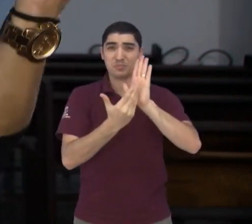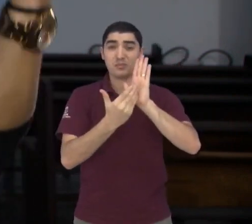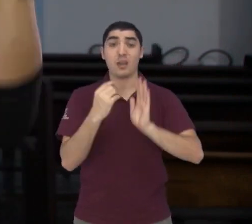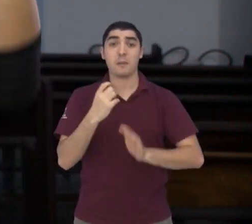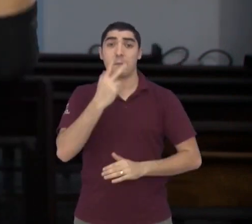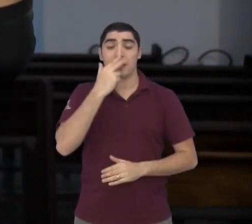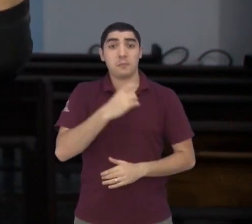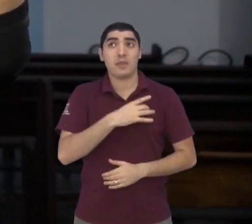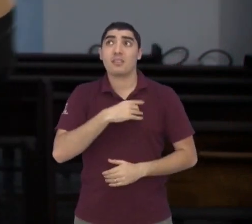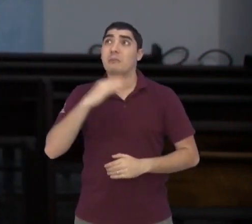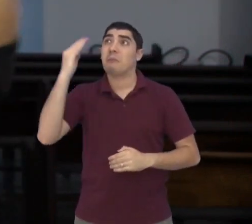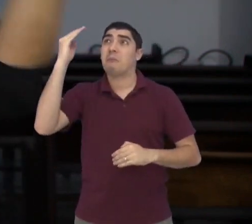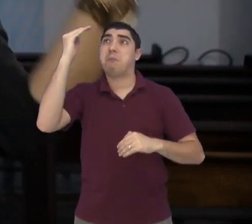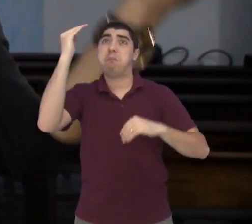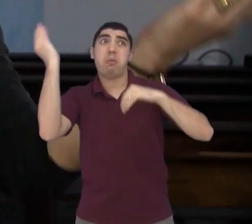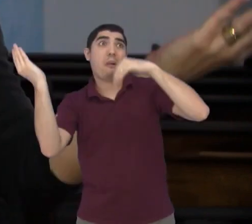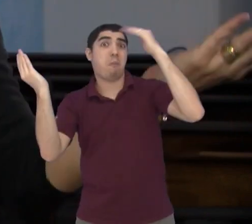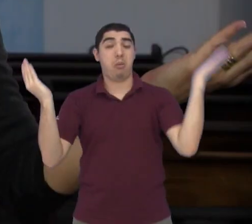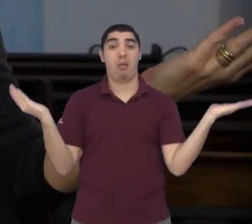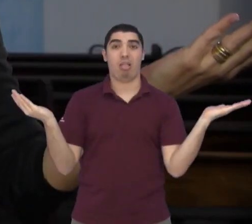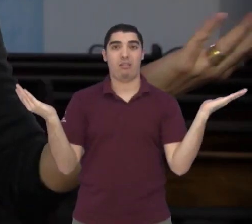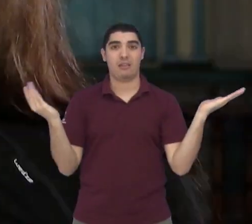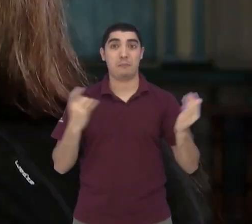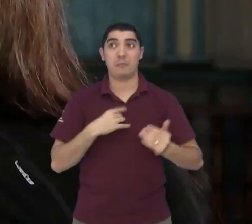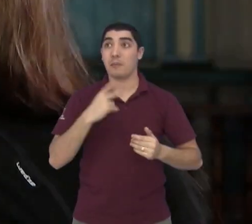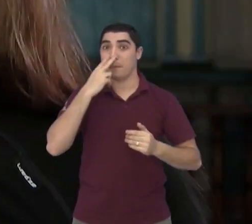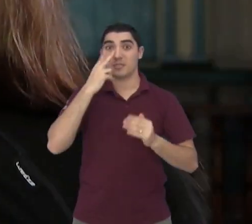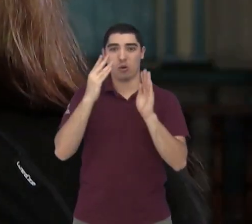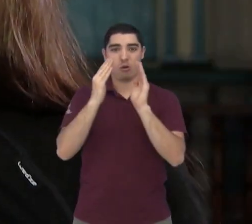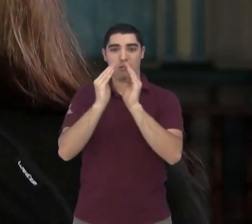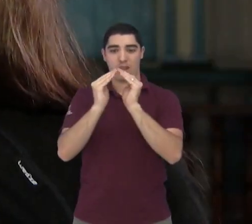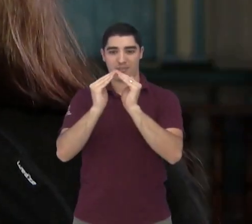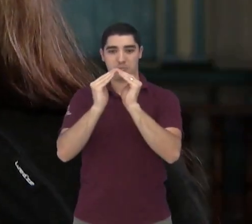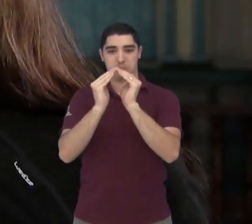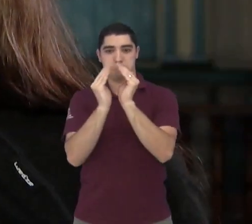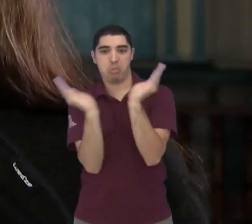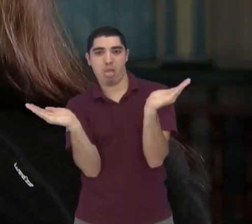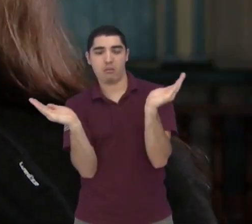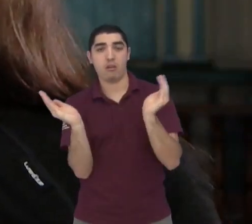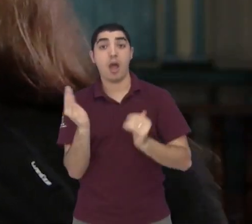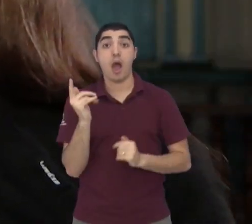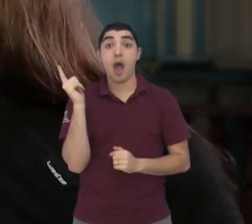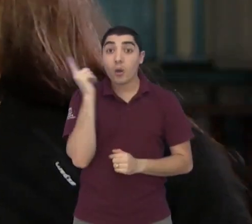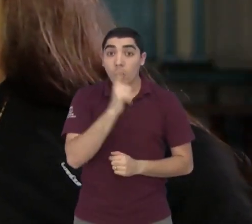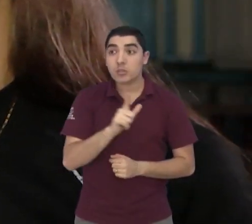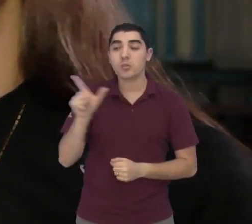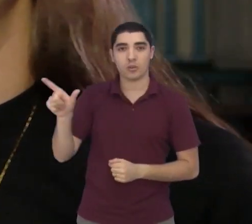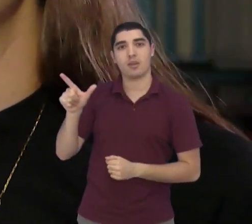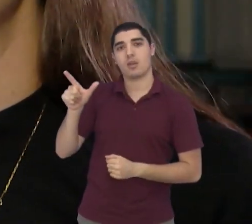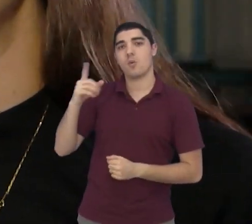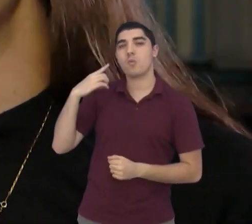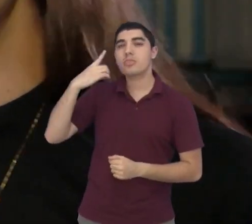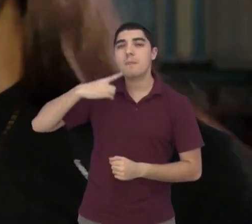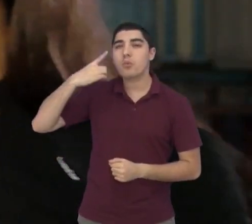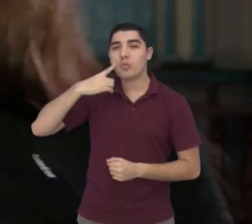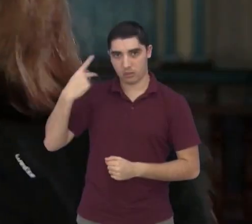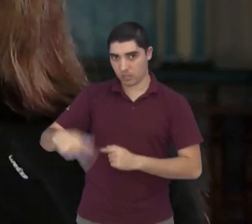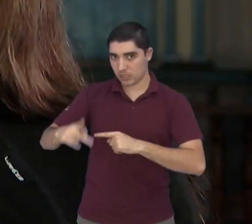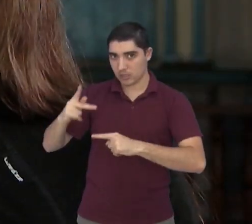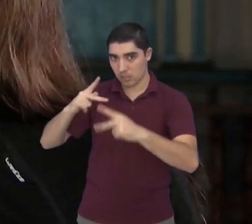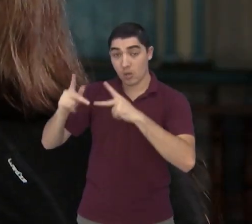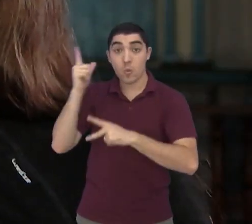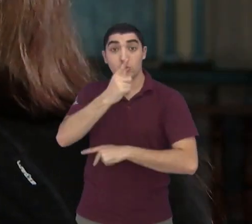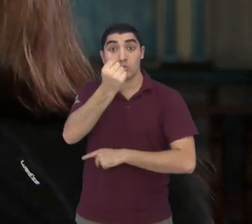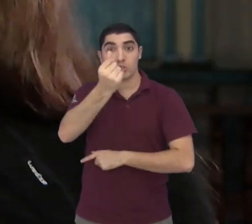como flor, porque se a cambota se rompesse, a igreja ia abrir. Até que a gente conseguiu uma verba que veio, através de um deputado de São José, para que a